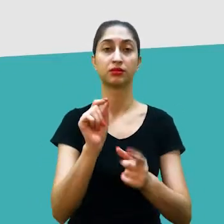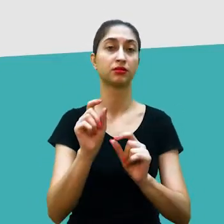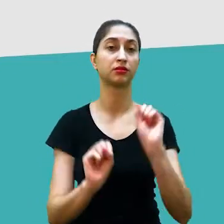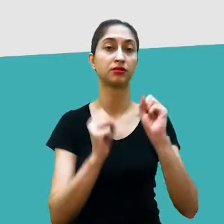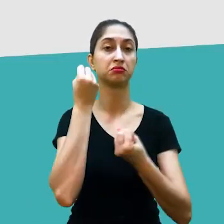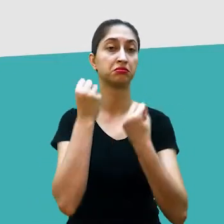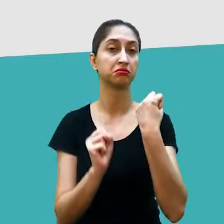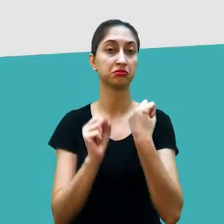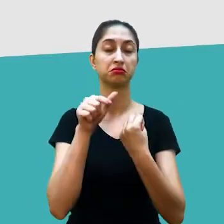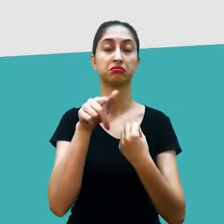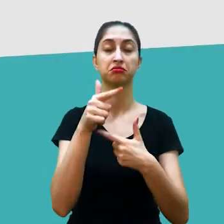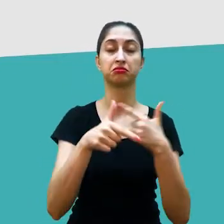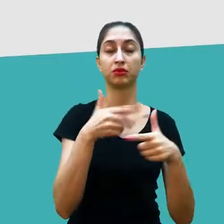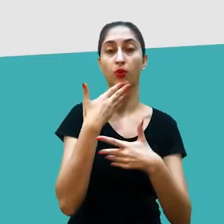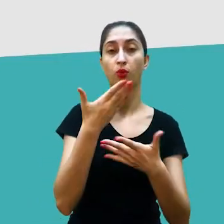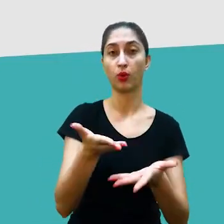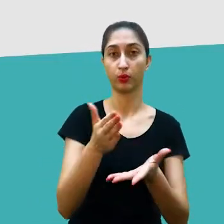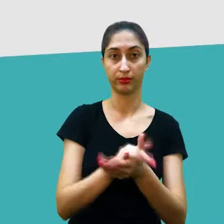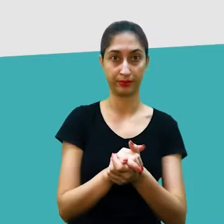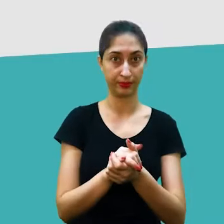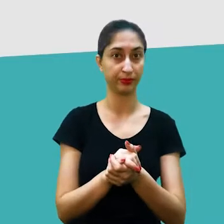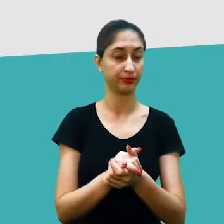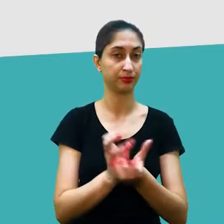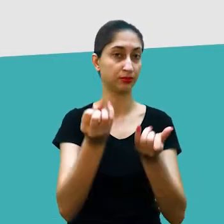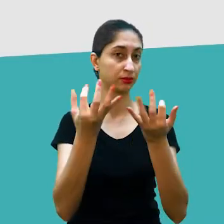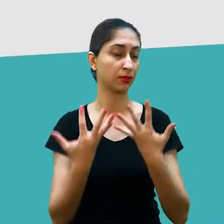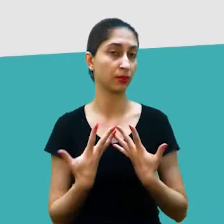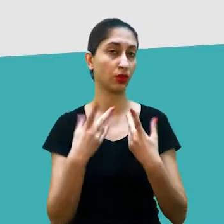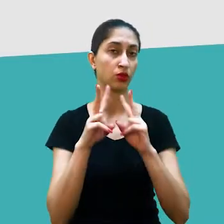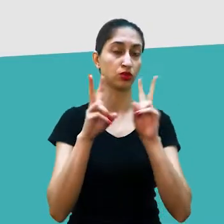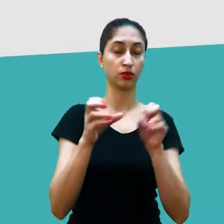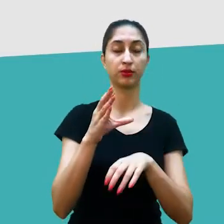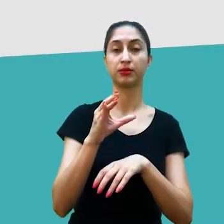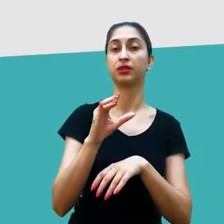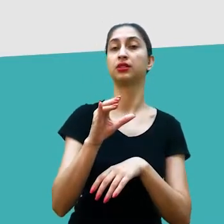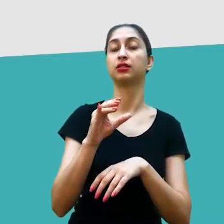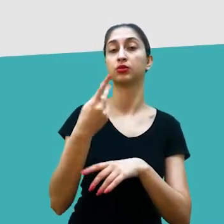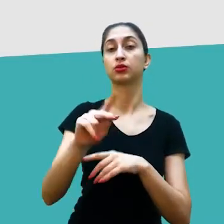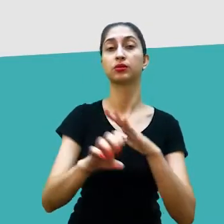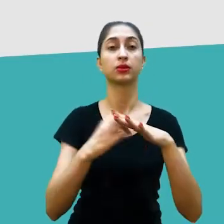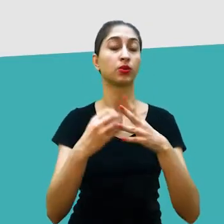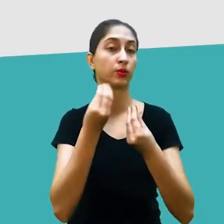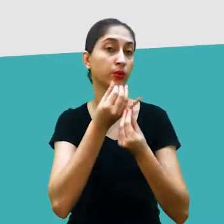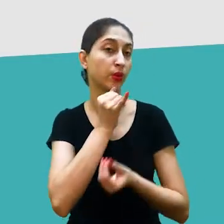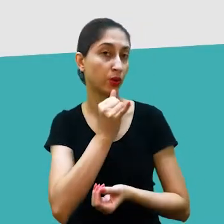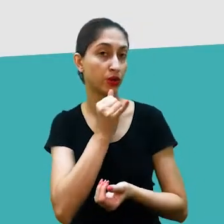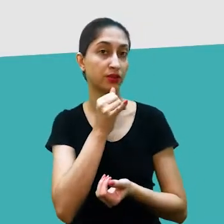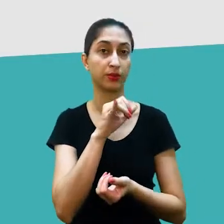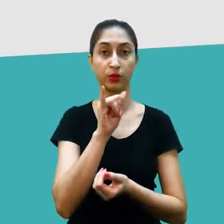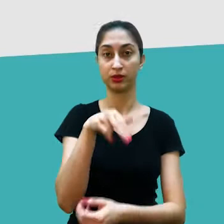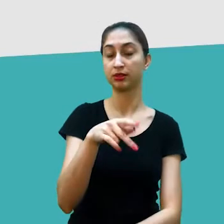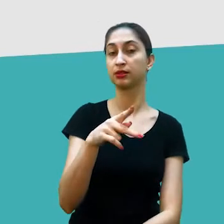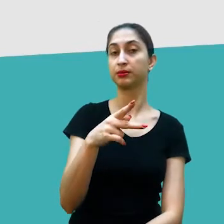indústria, e um pouquinho sobre essas ações que a Sintecal faz como Inspira Mais. Apresenta para o pessoal,